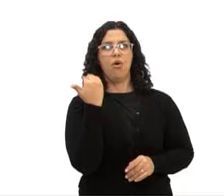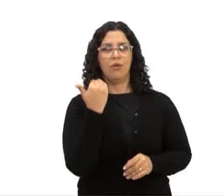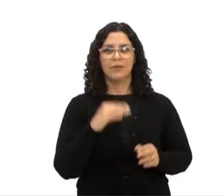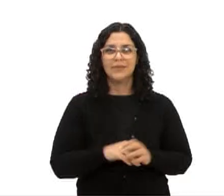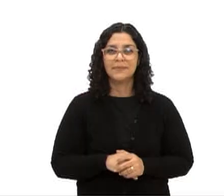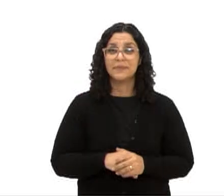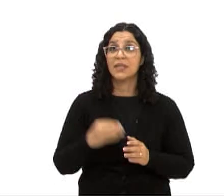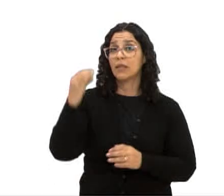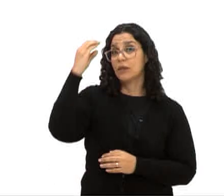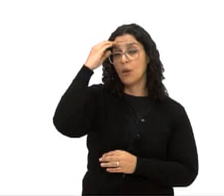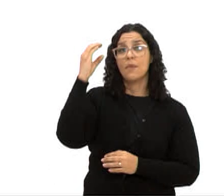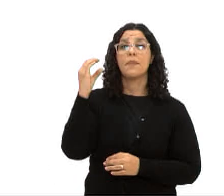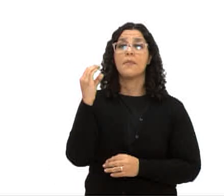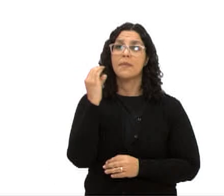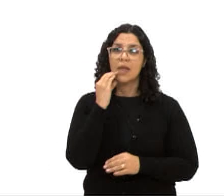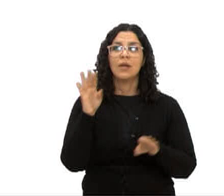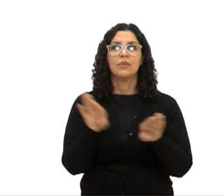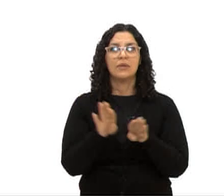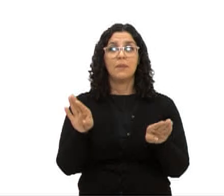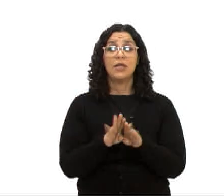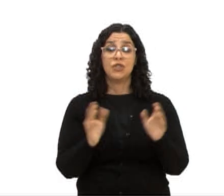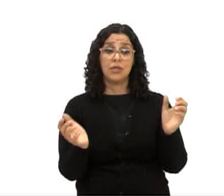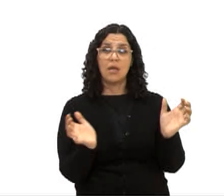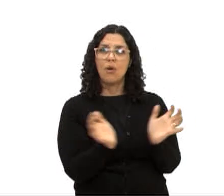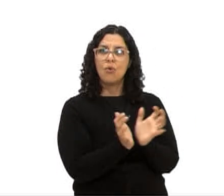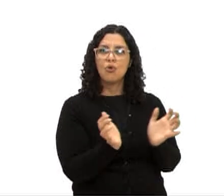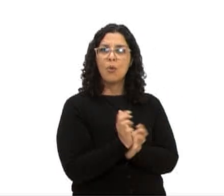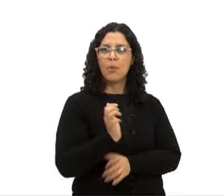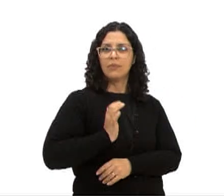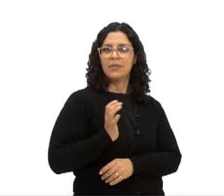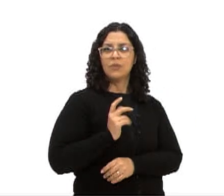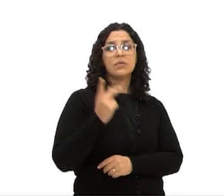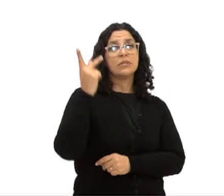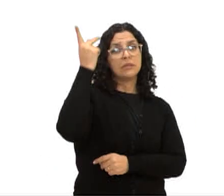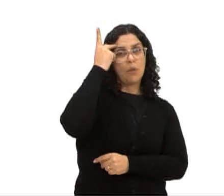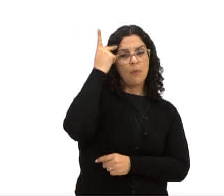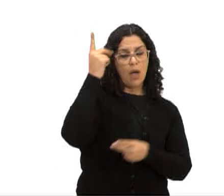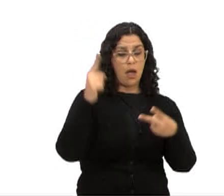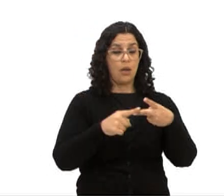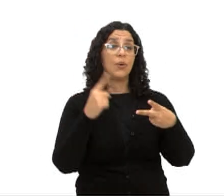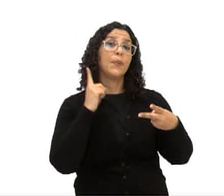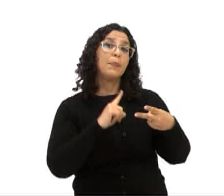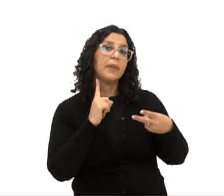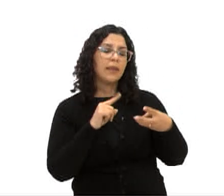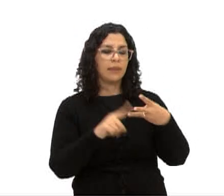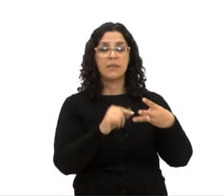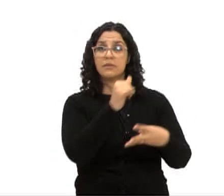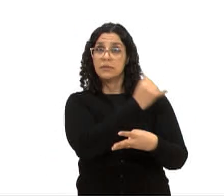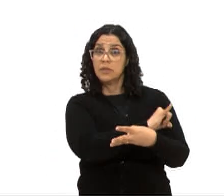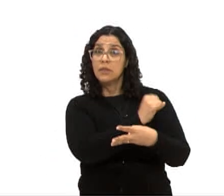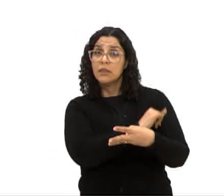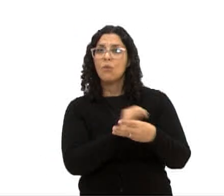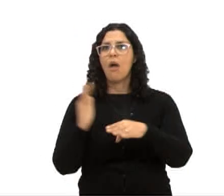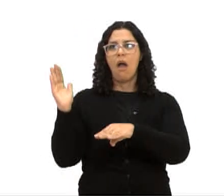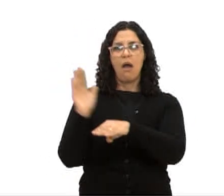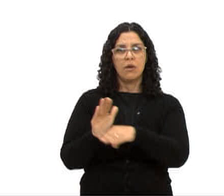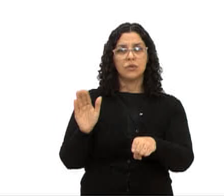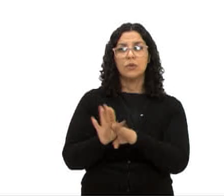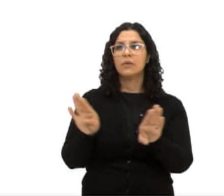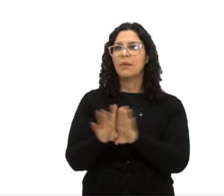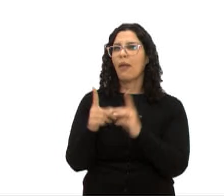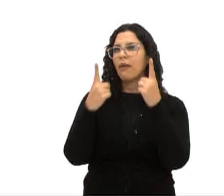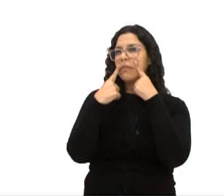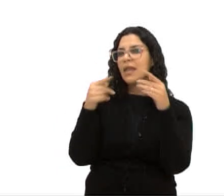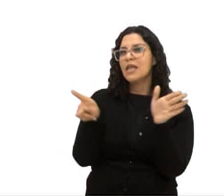Como Dom Pedro contou com o auxílio das elites do Centro-Sul, São Paulo, Minas Gerais e Rio de Janeiro, interessados em